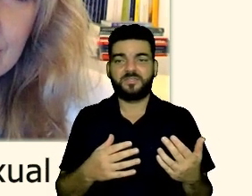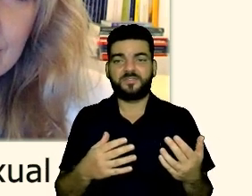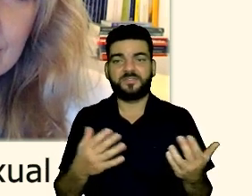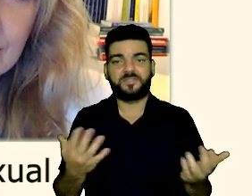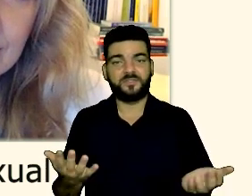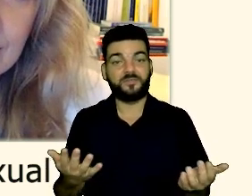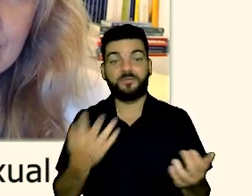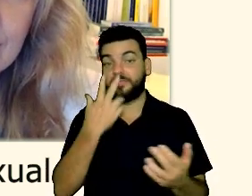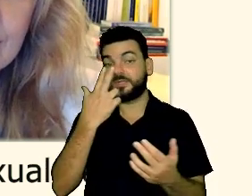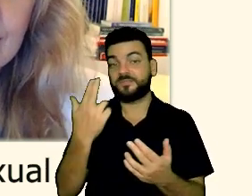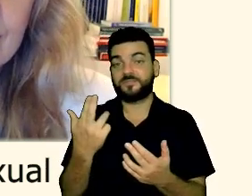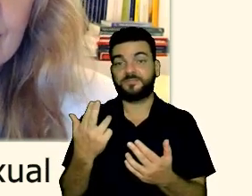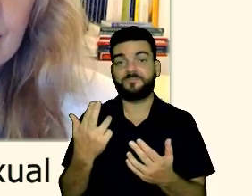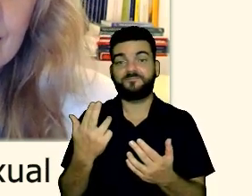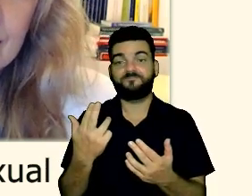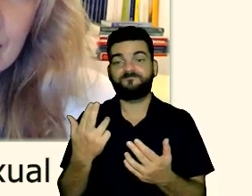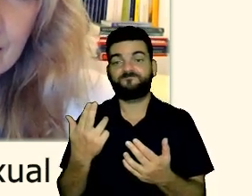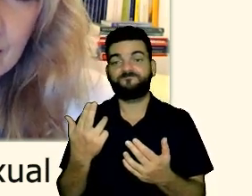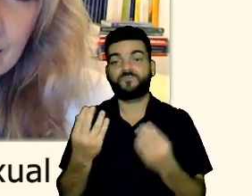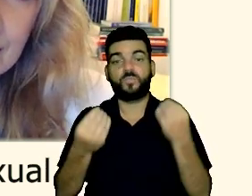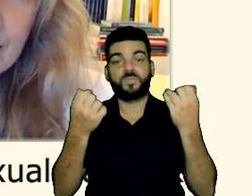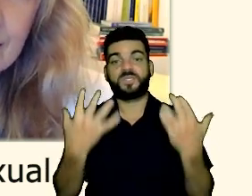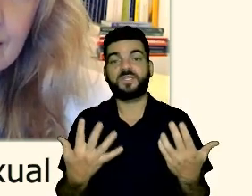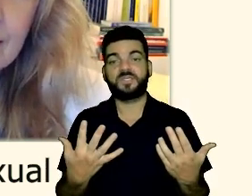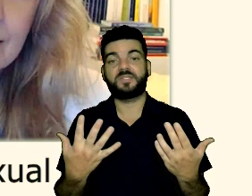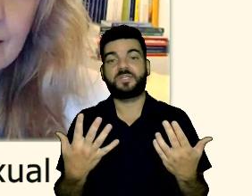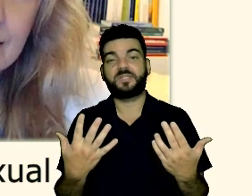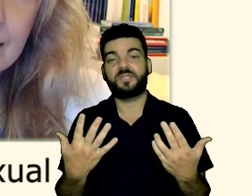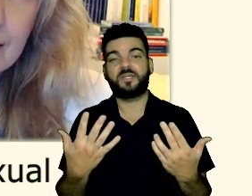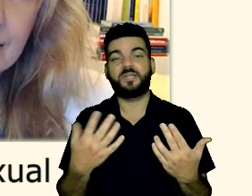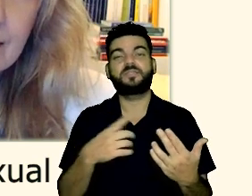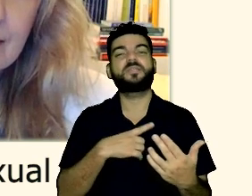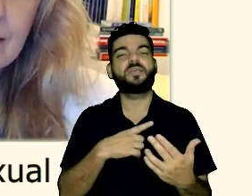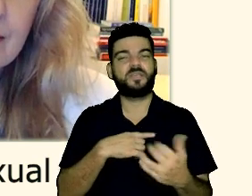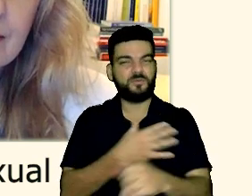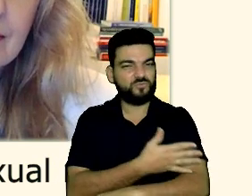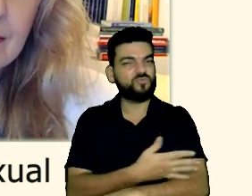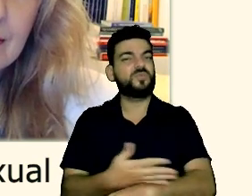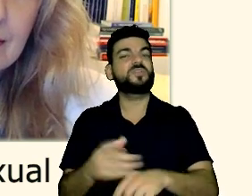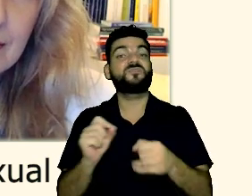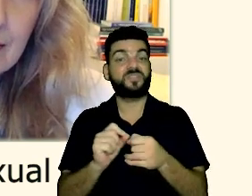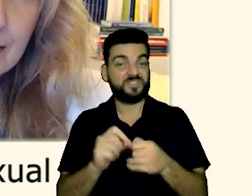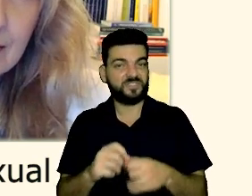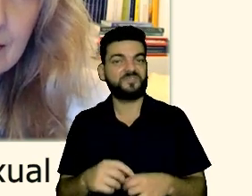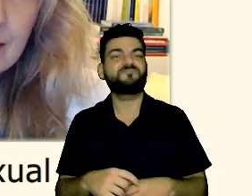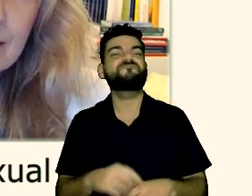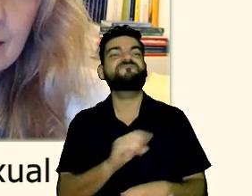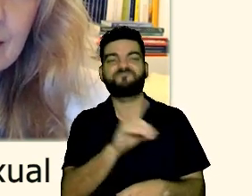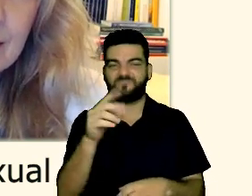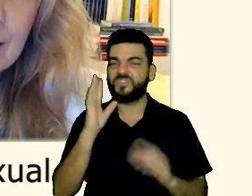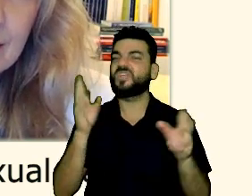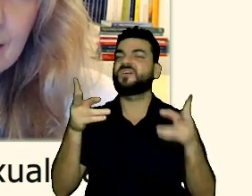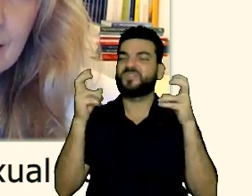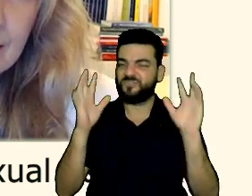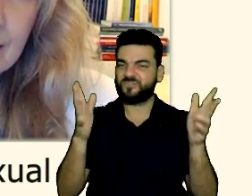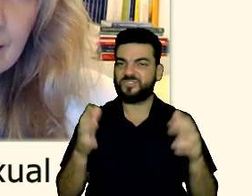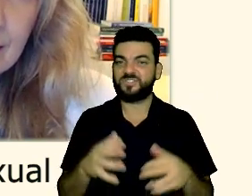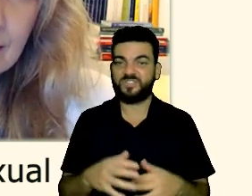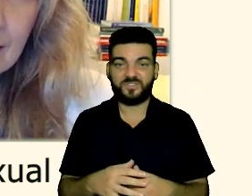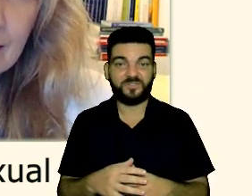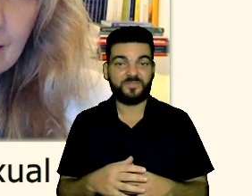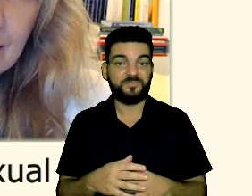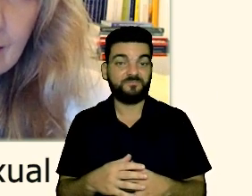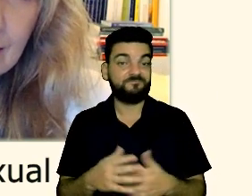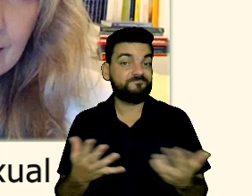não gostei, você não sabe fazer nada, está um lixo. Né? E esse tipo de discurso é um discurso que